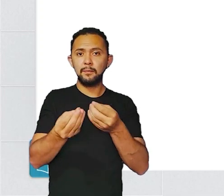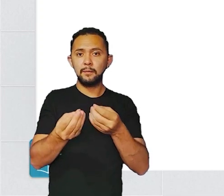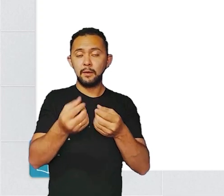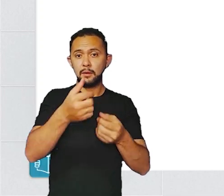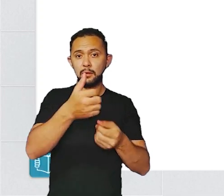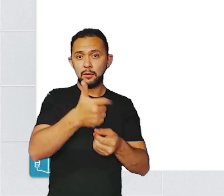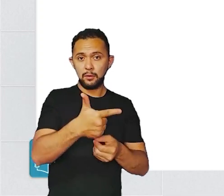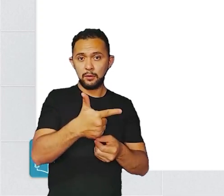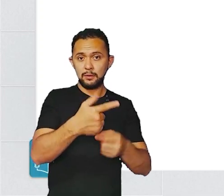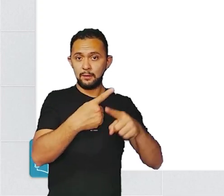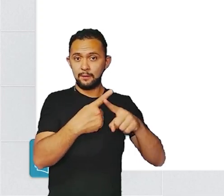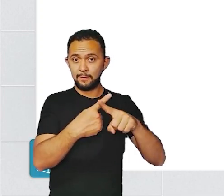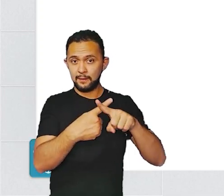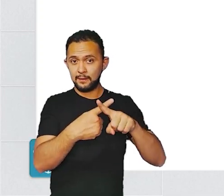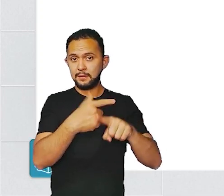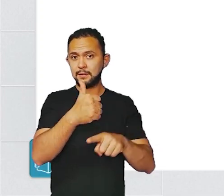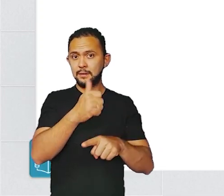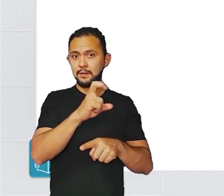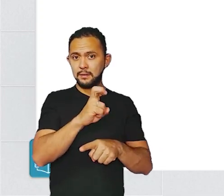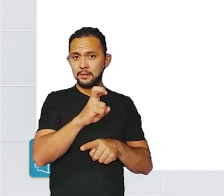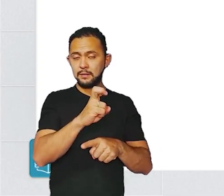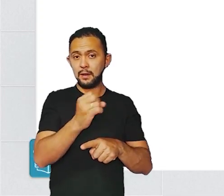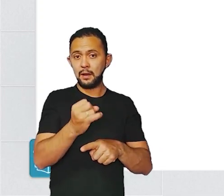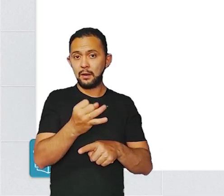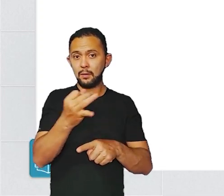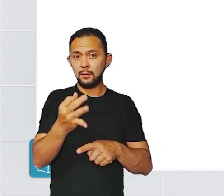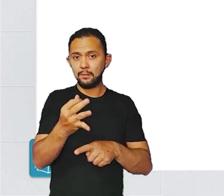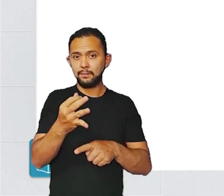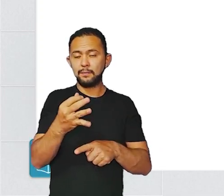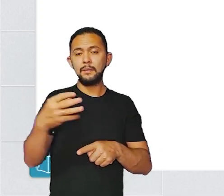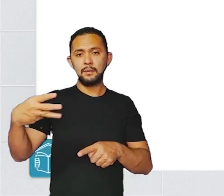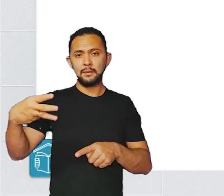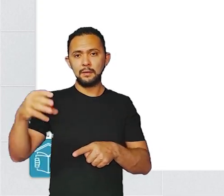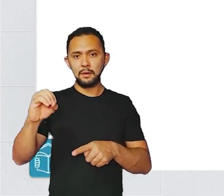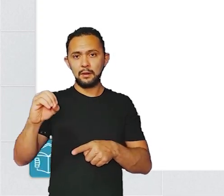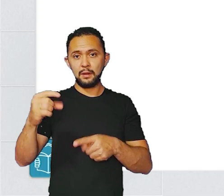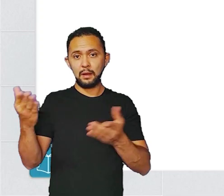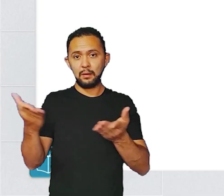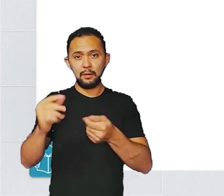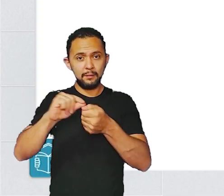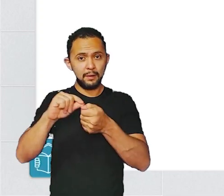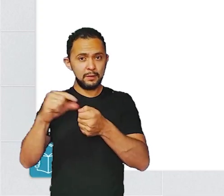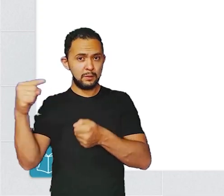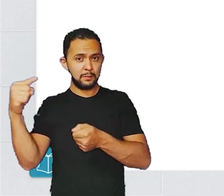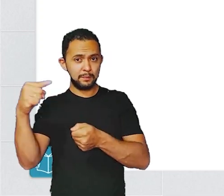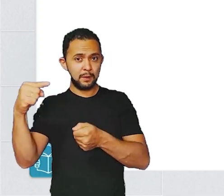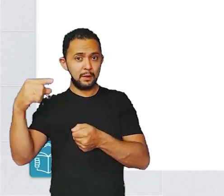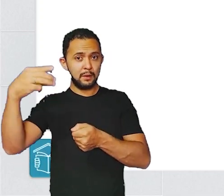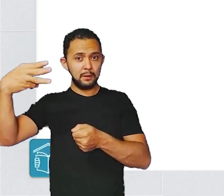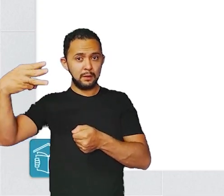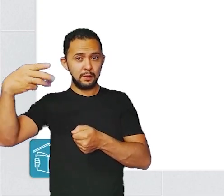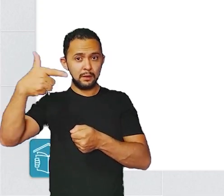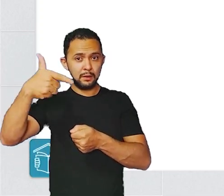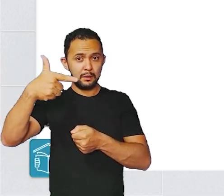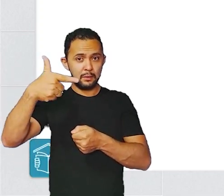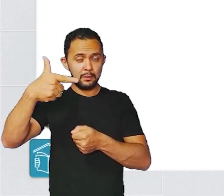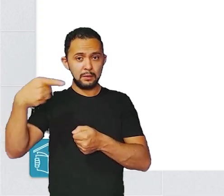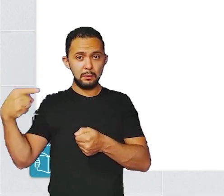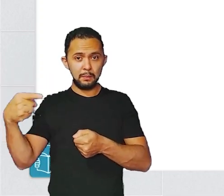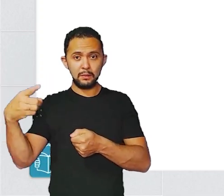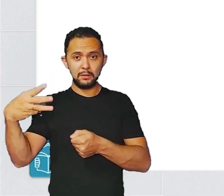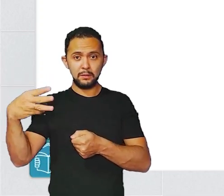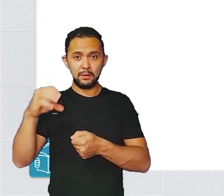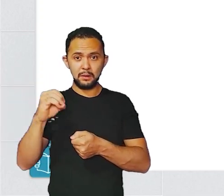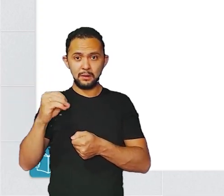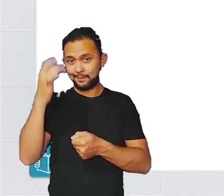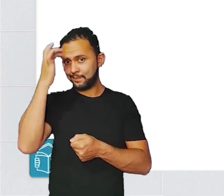vezes 15, que é igual a 30, e subtrai. 32 menos 30. Aí é fácil, né,